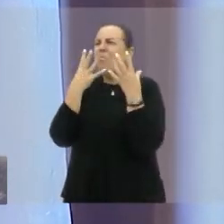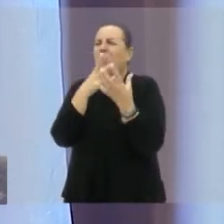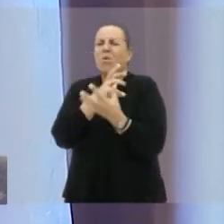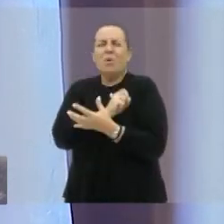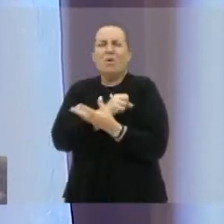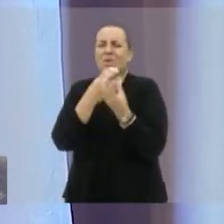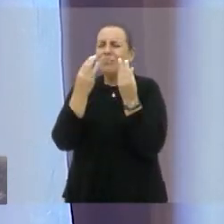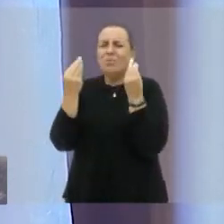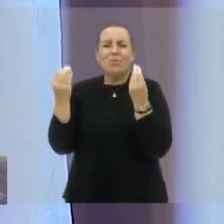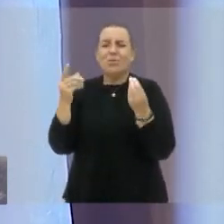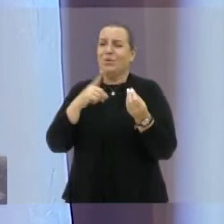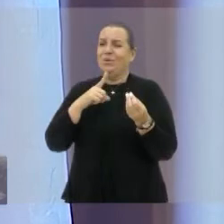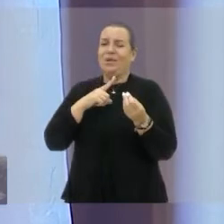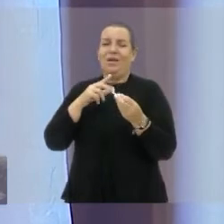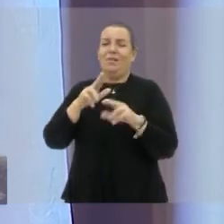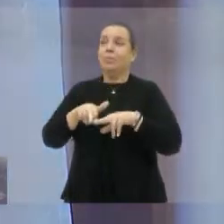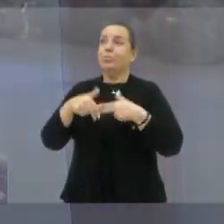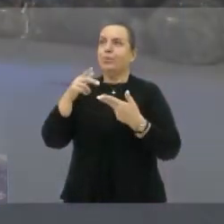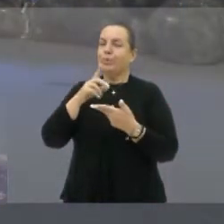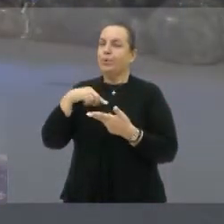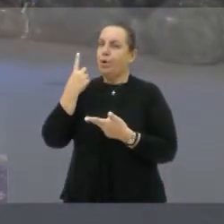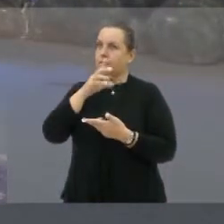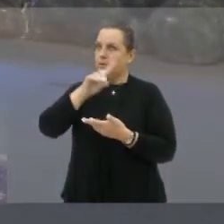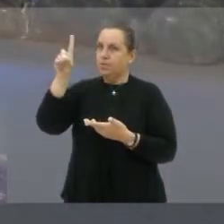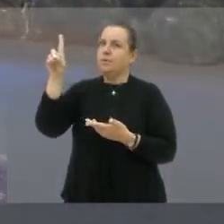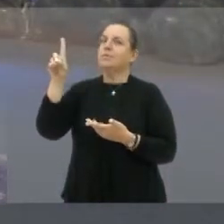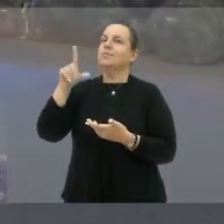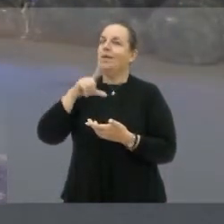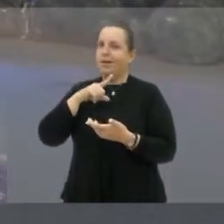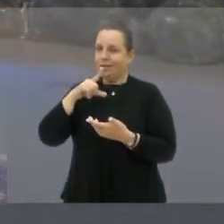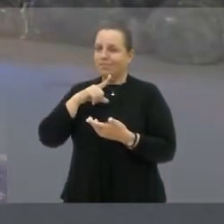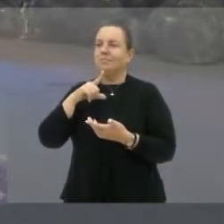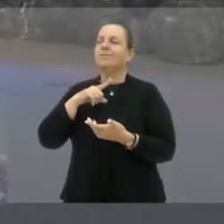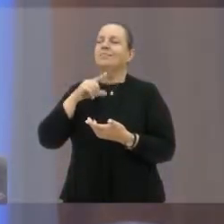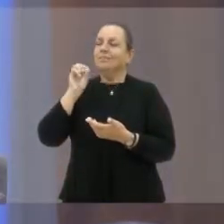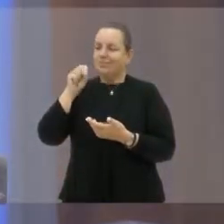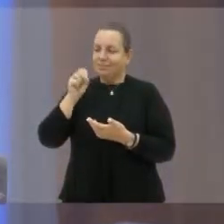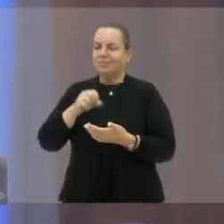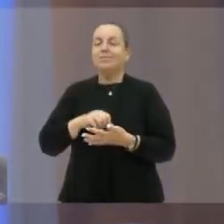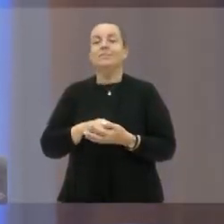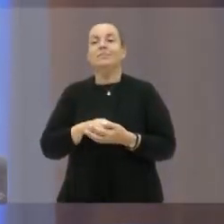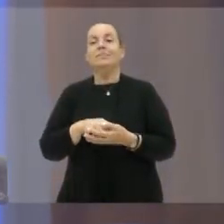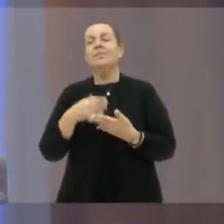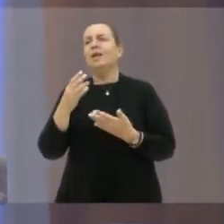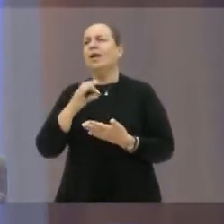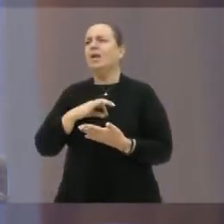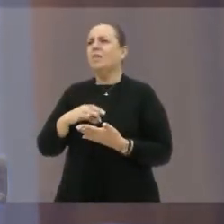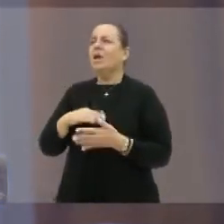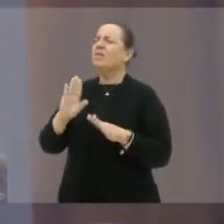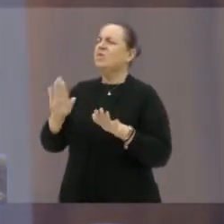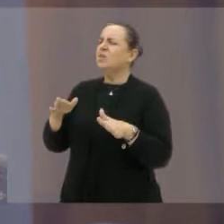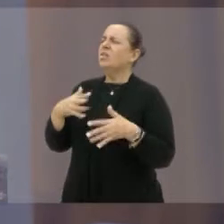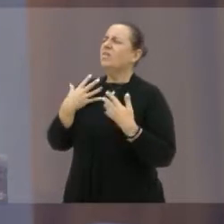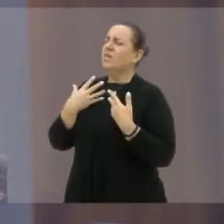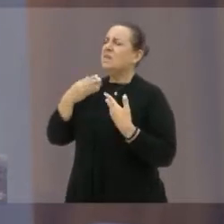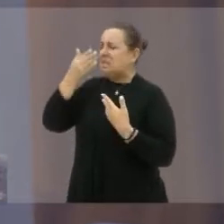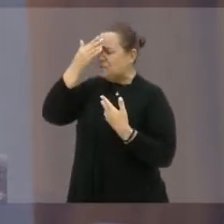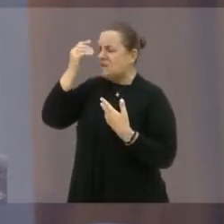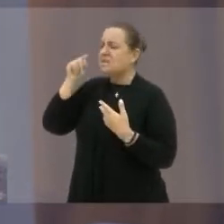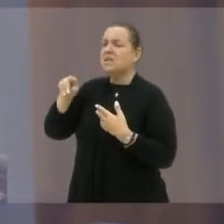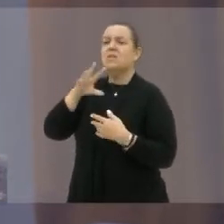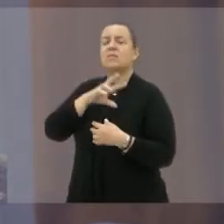quanto amor Deus tem por nós. Ah, Padre Kleber, eu já estava esquecendo desse